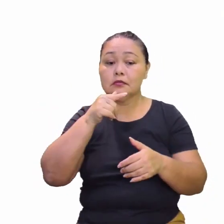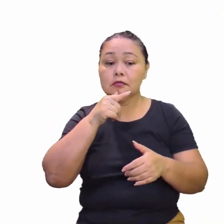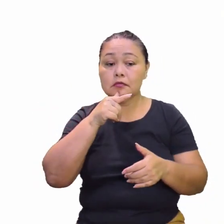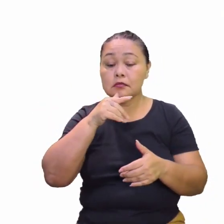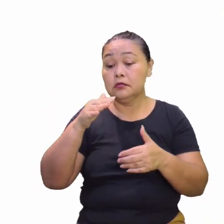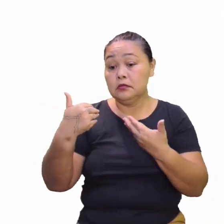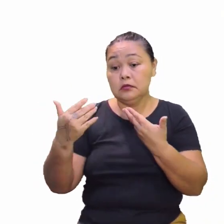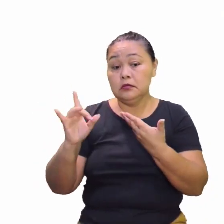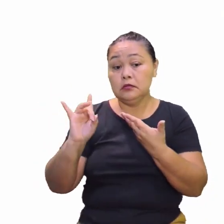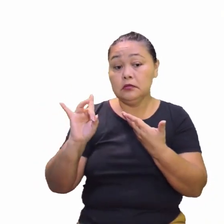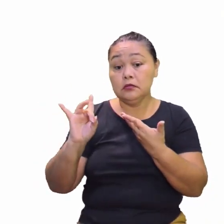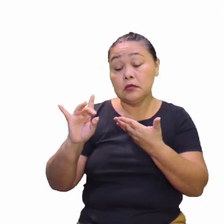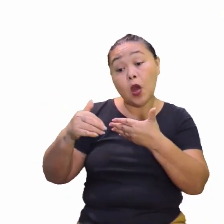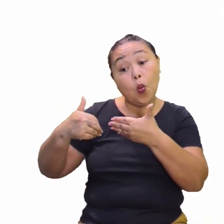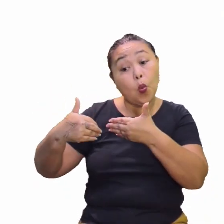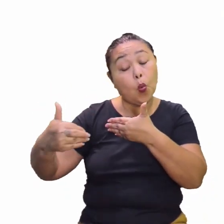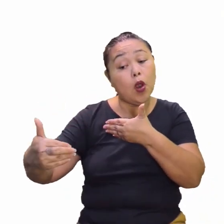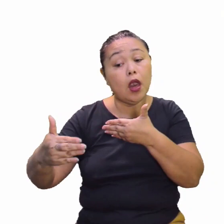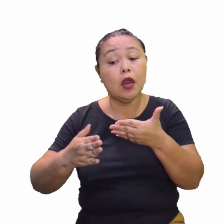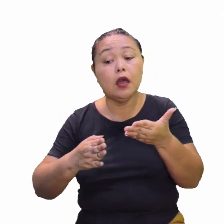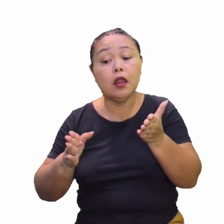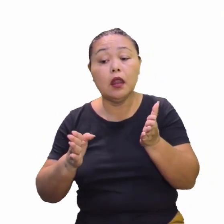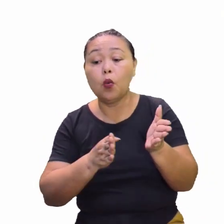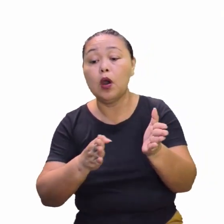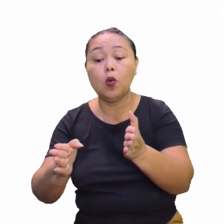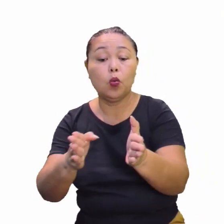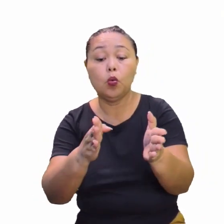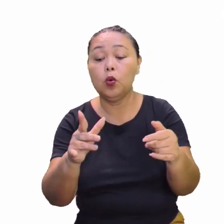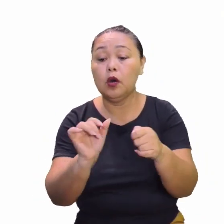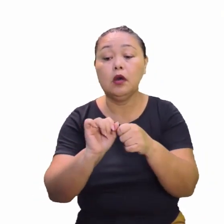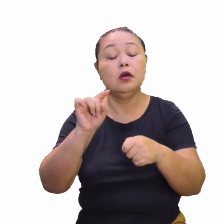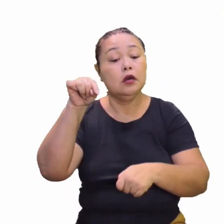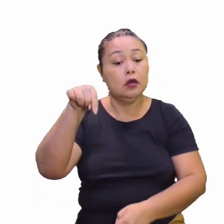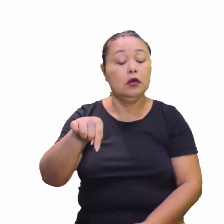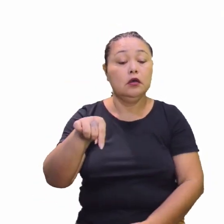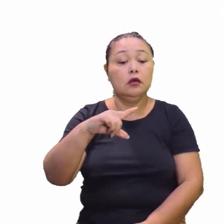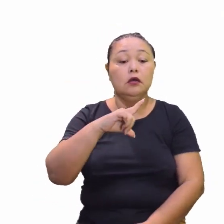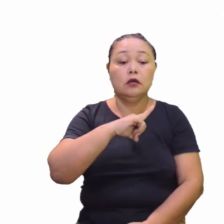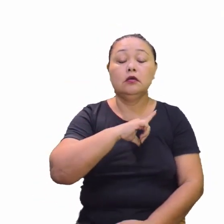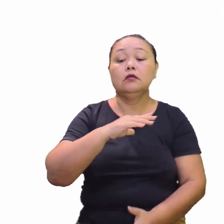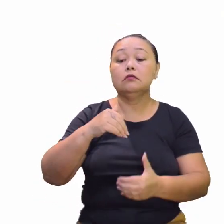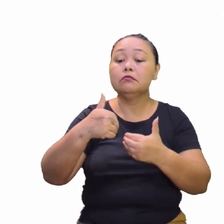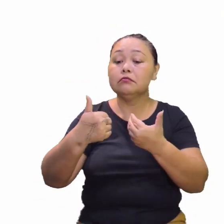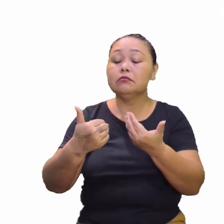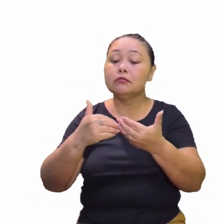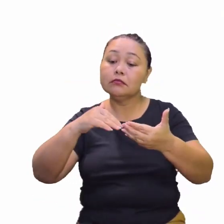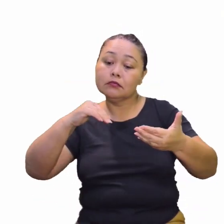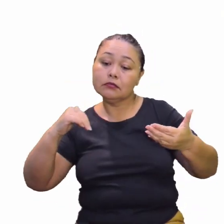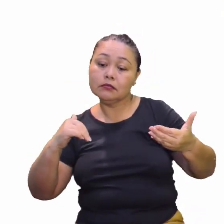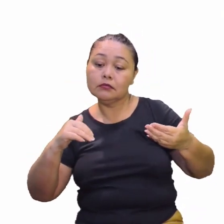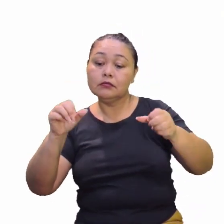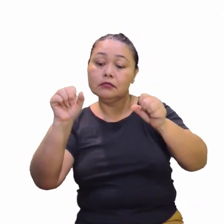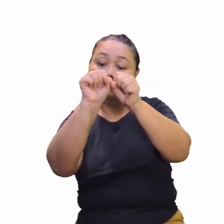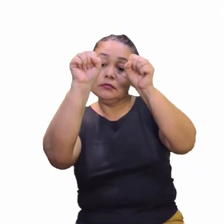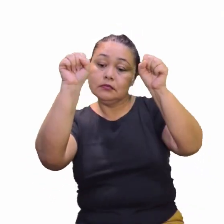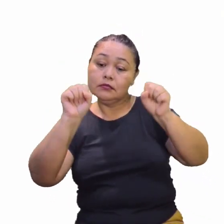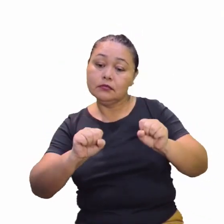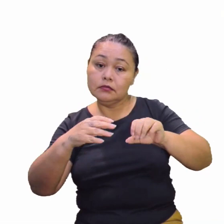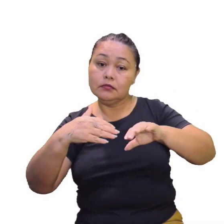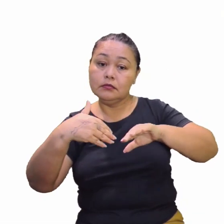Exatamente. Não é no leito natural, né? No rio, né? Isso, somente. Agora não. a gente tem esse sistema, por isso que é um